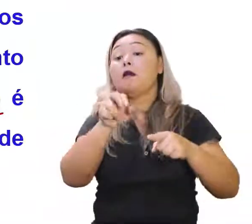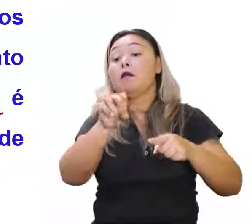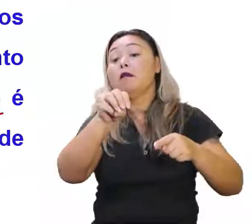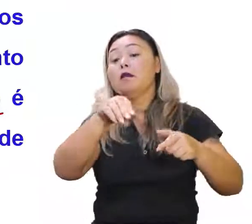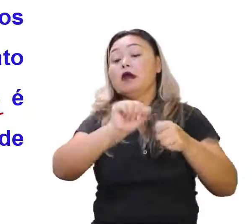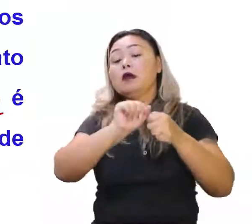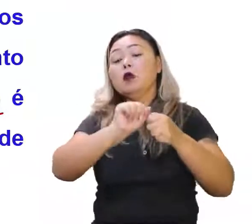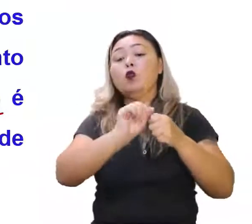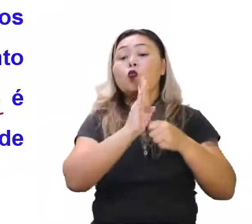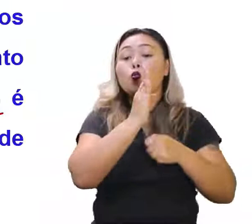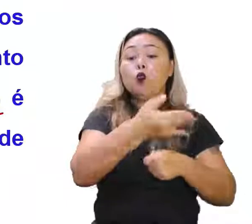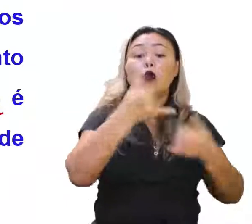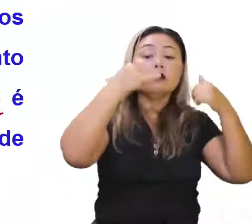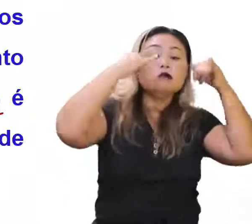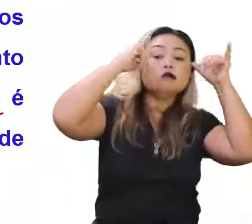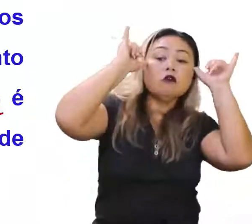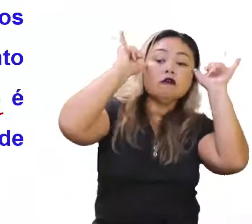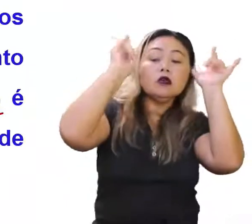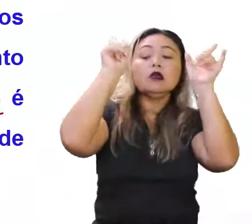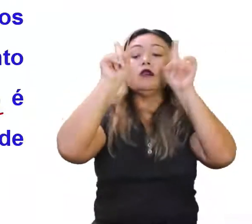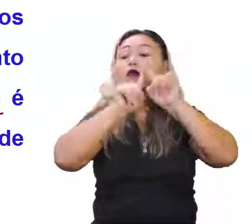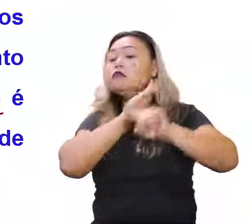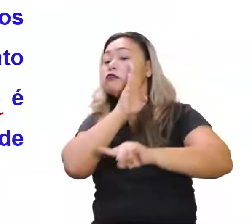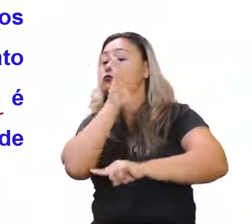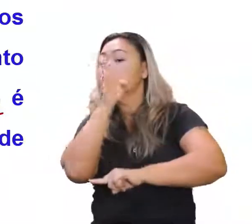Matéria-prima de origem bovina,